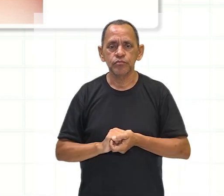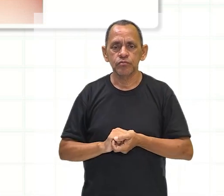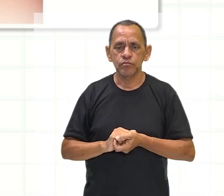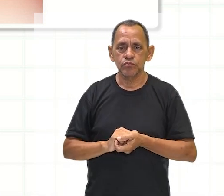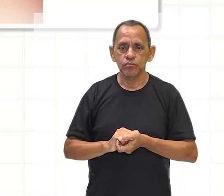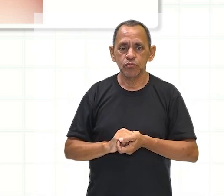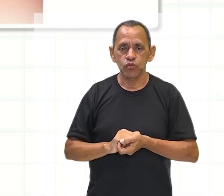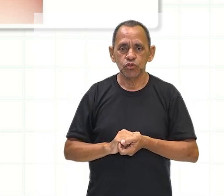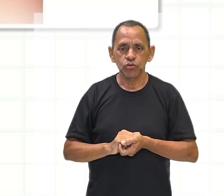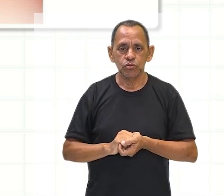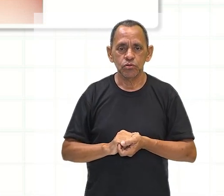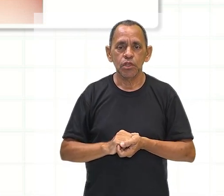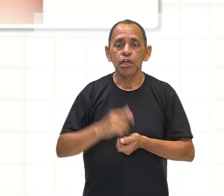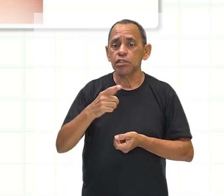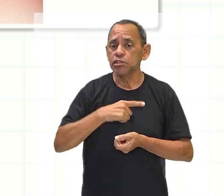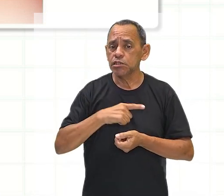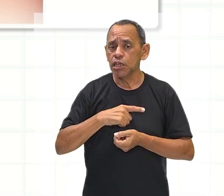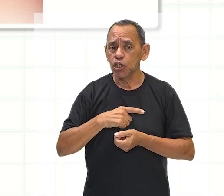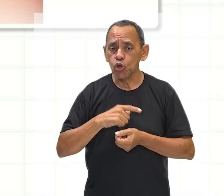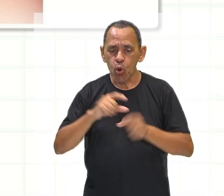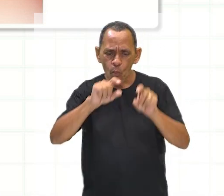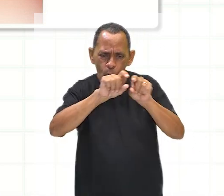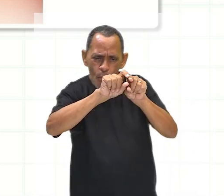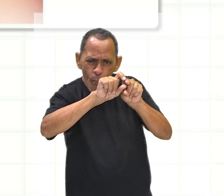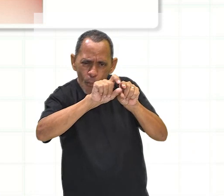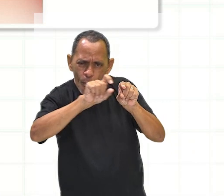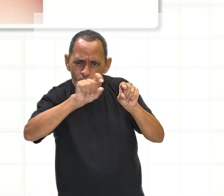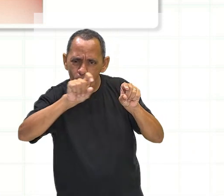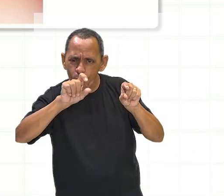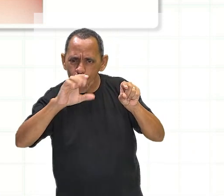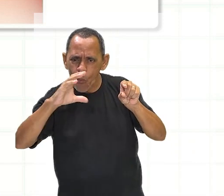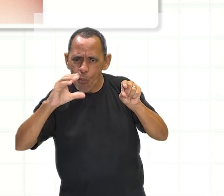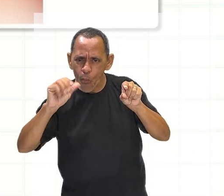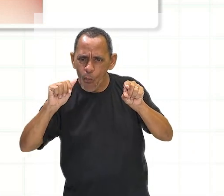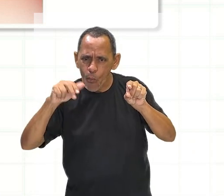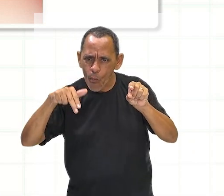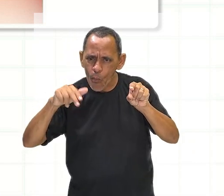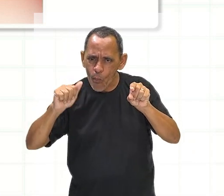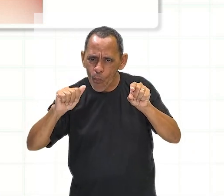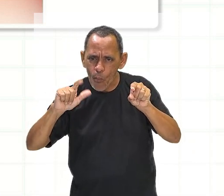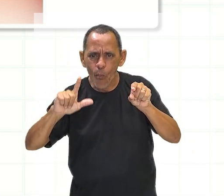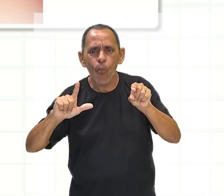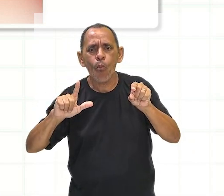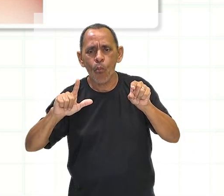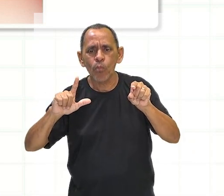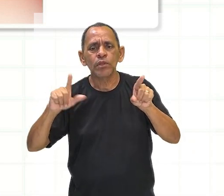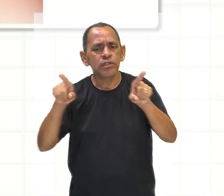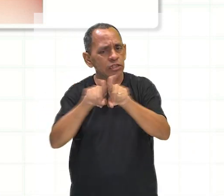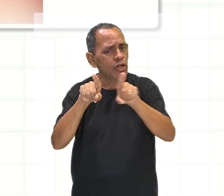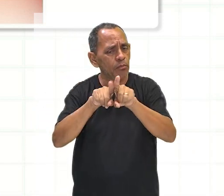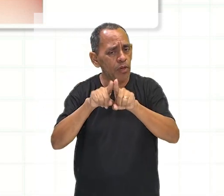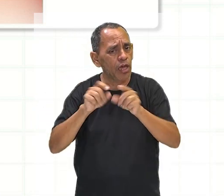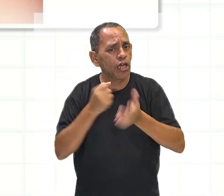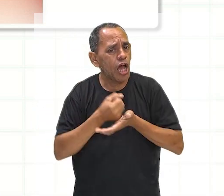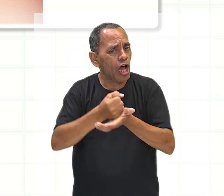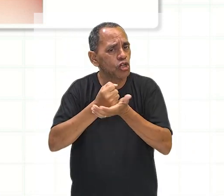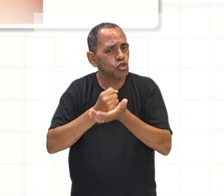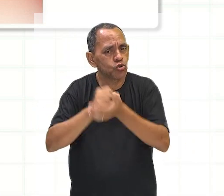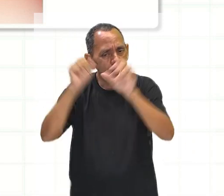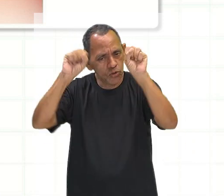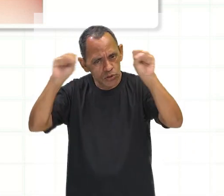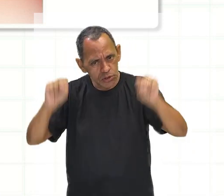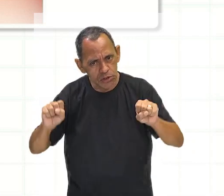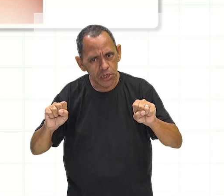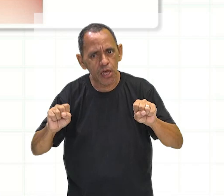nos homens serve ao sistema urinário e ao sistema reprodutor. Então, olha só, quando vocês